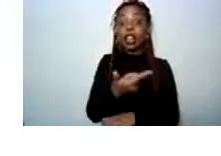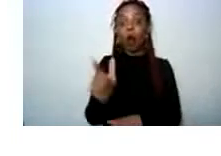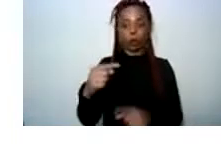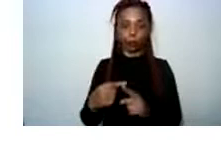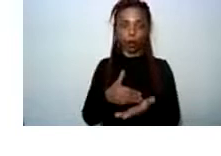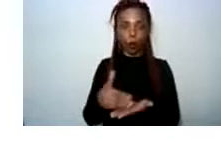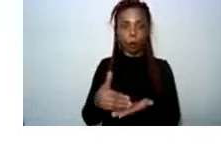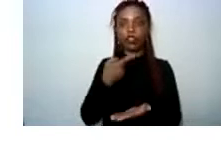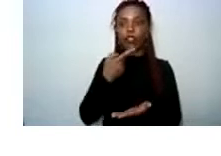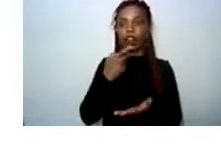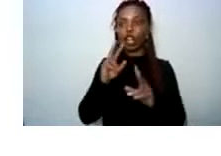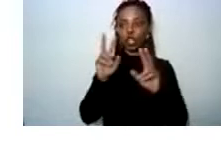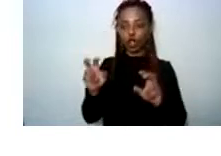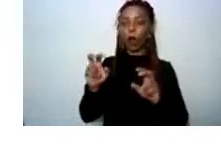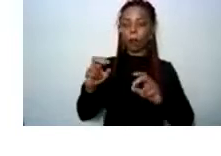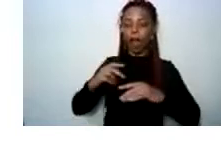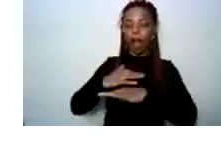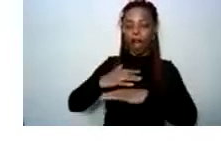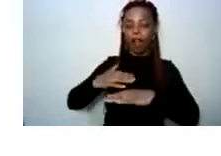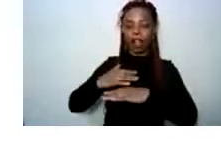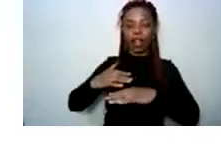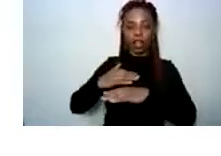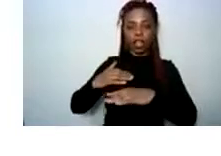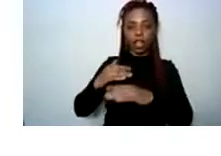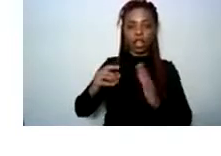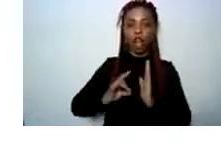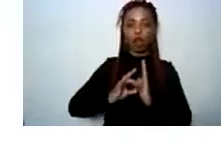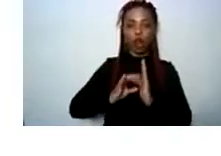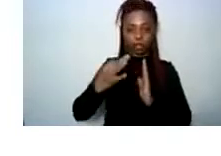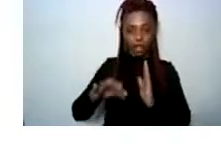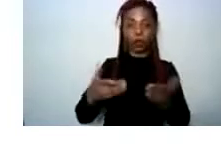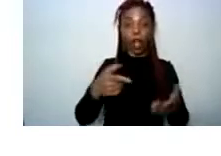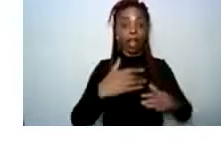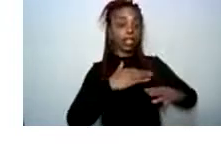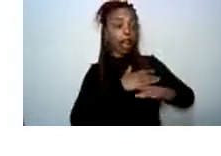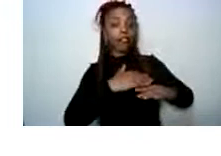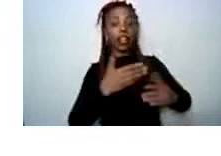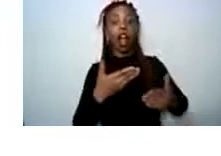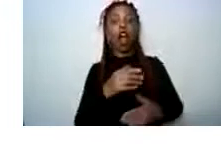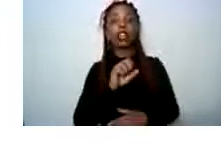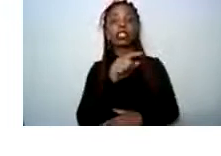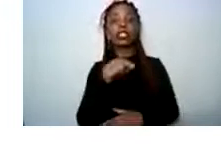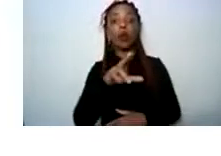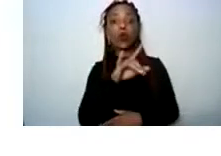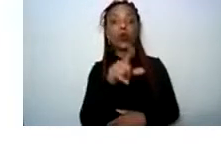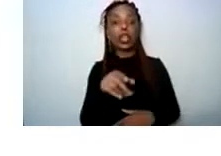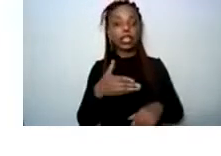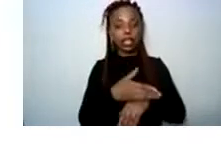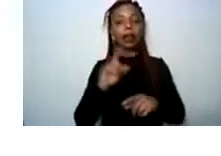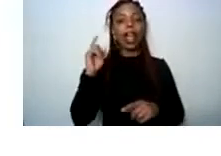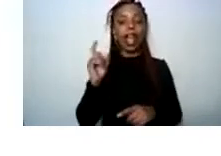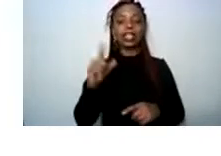entrada da Avenida da Consolação, essa é a entrada da Avenida São Luís, que antigamente funcionava a biblioteca circulante,